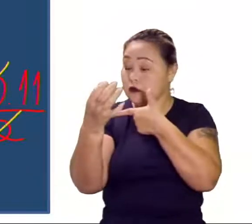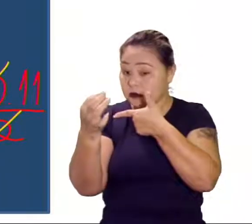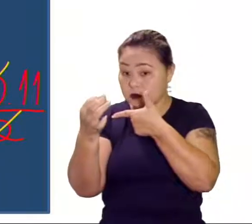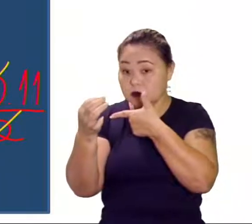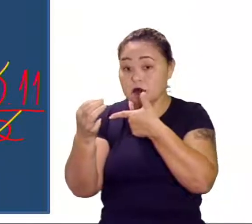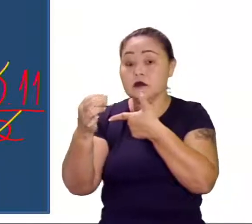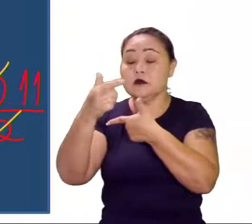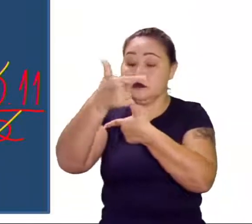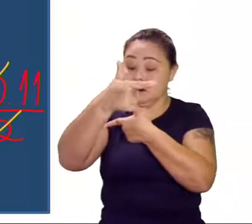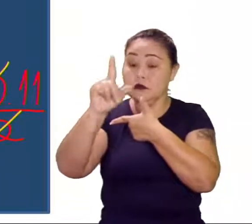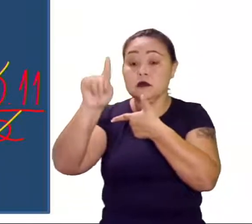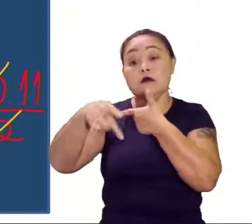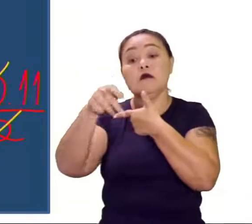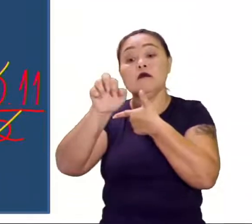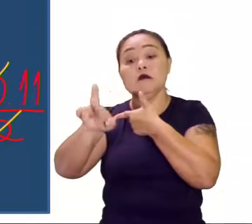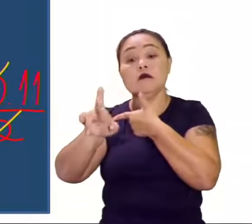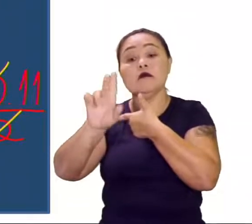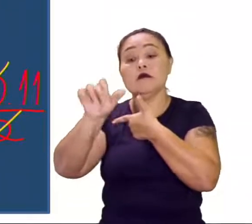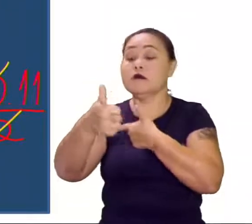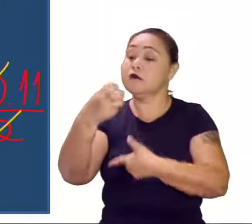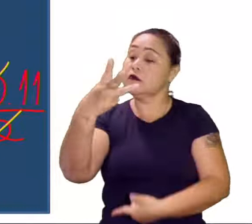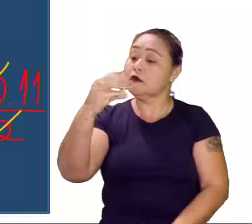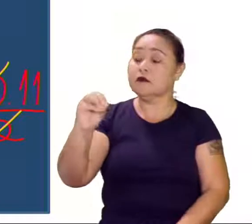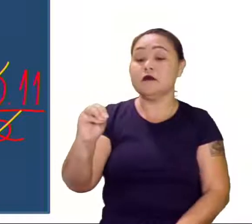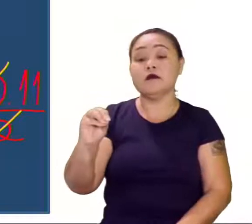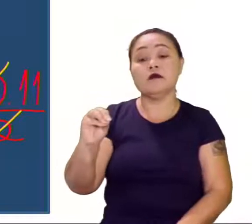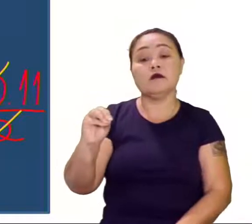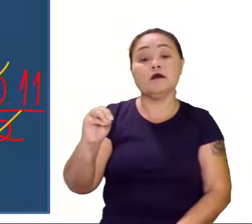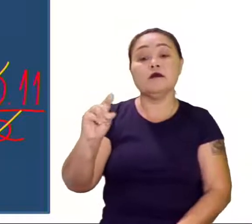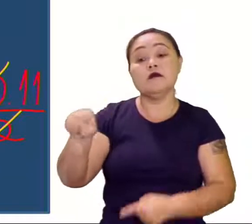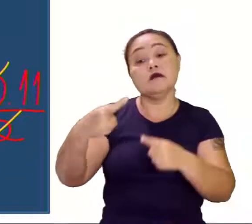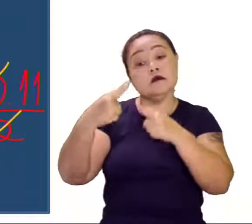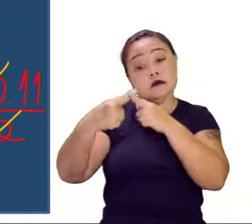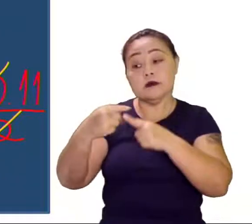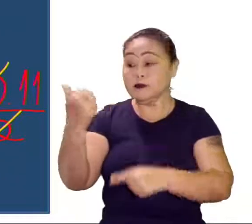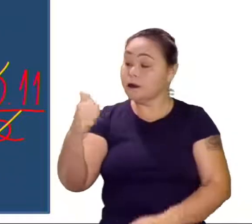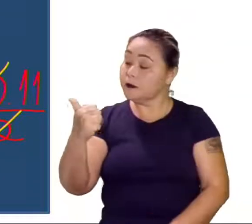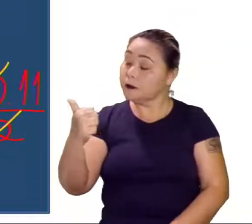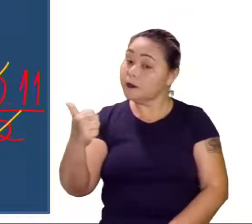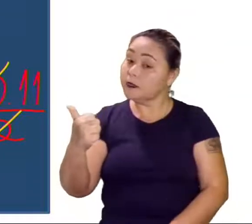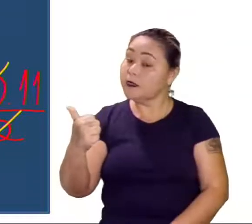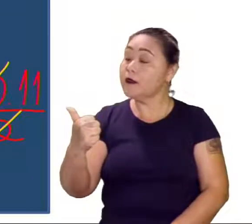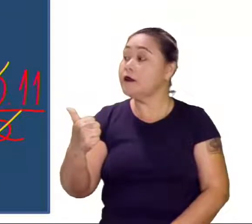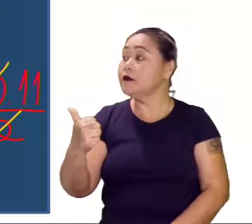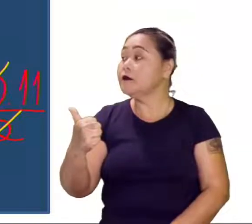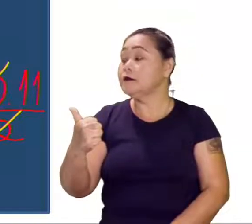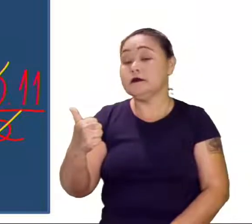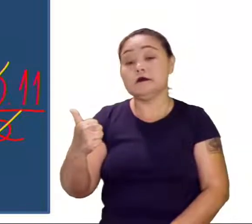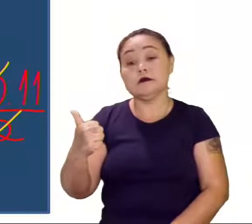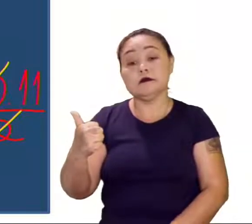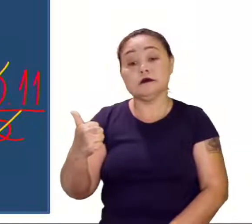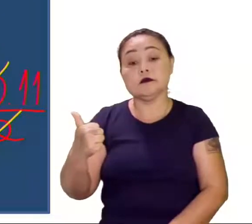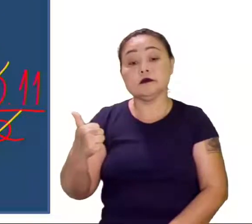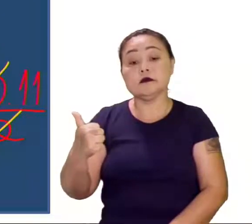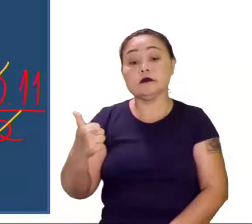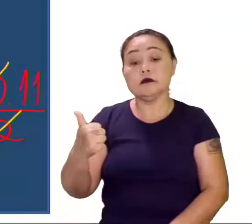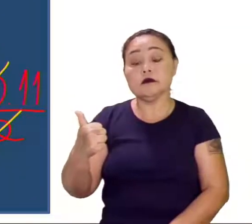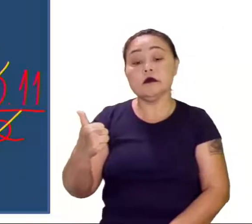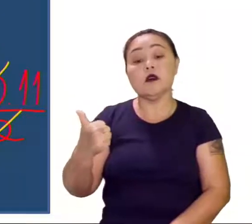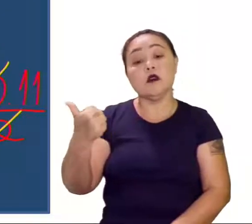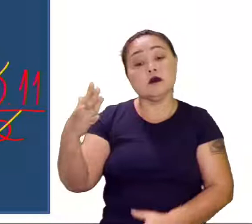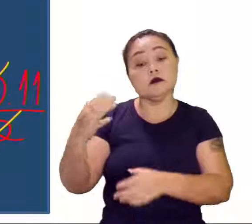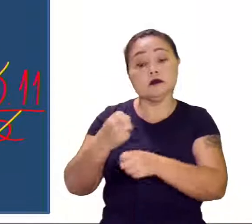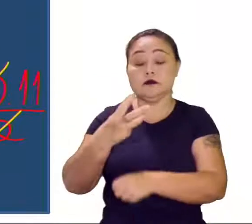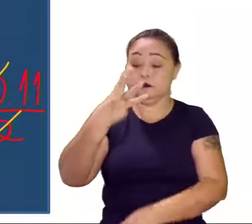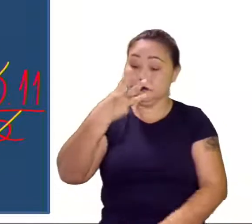O 60 aqui é par. Isso, que vai ficar 30. 30 vezes 11... 3 vezes 11, 33, com